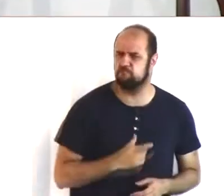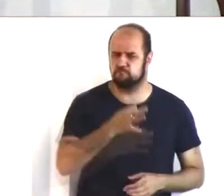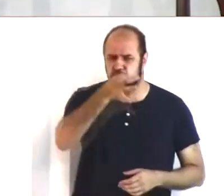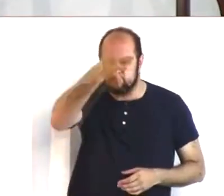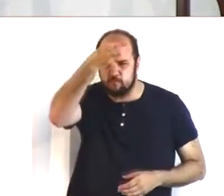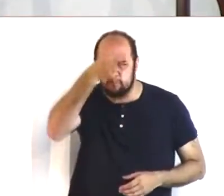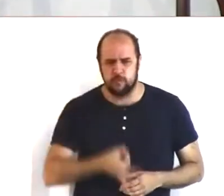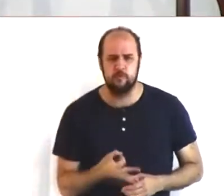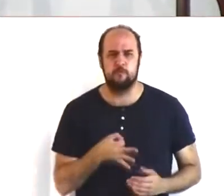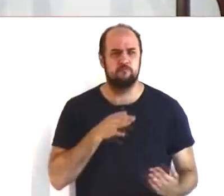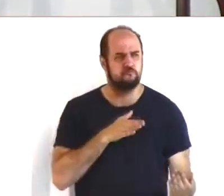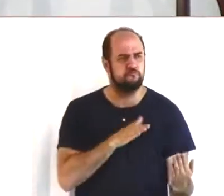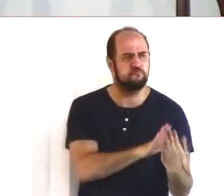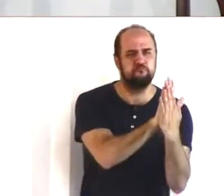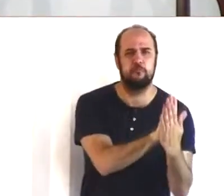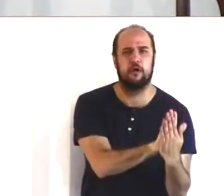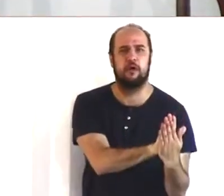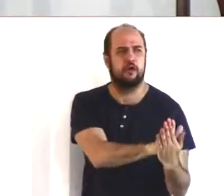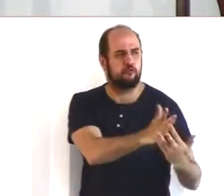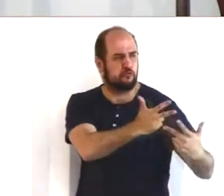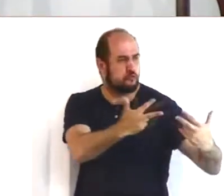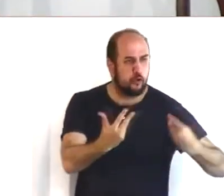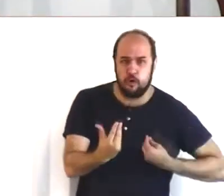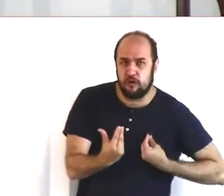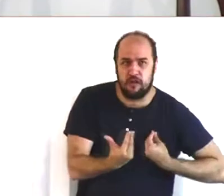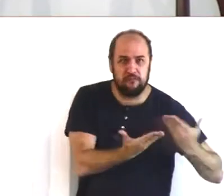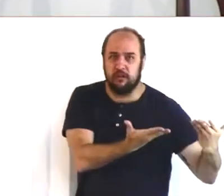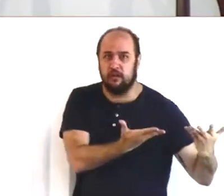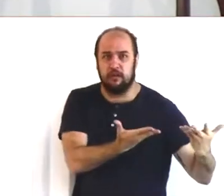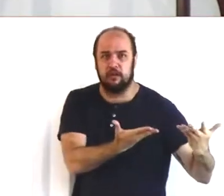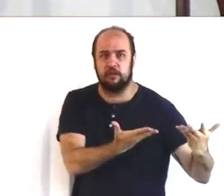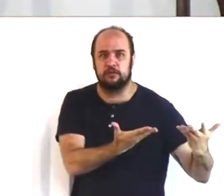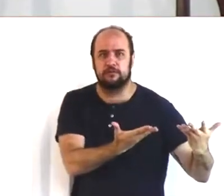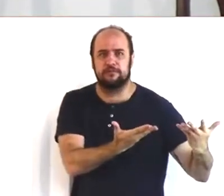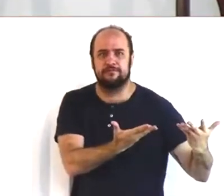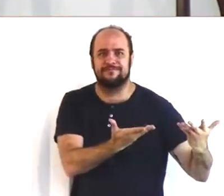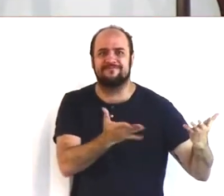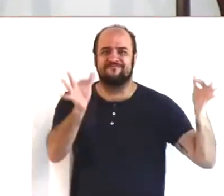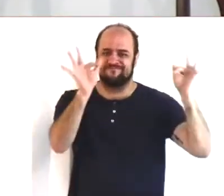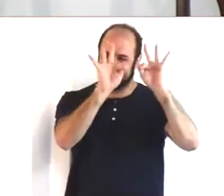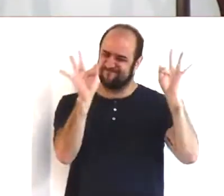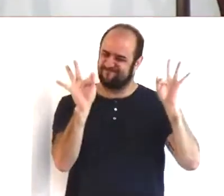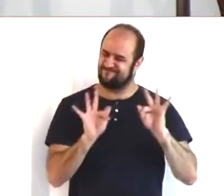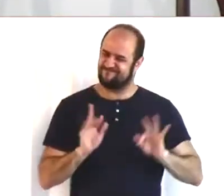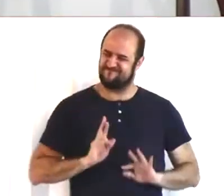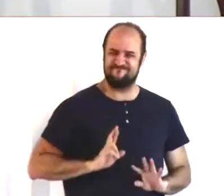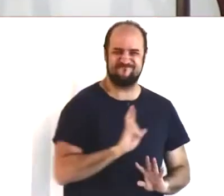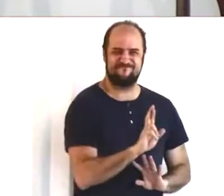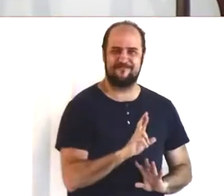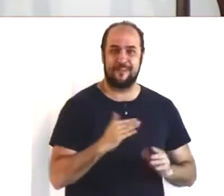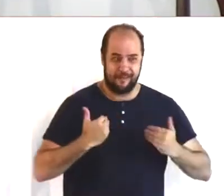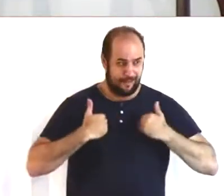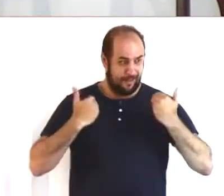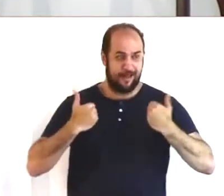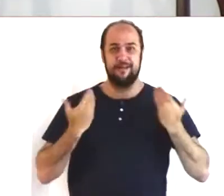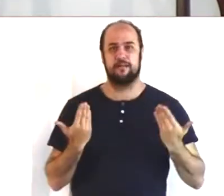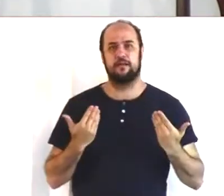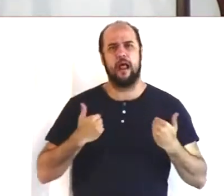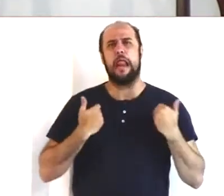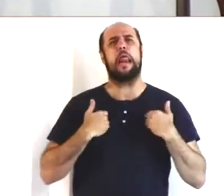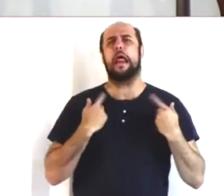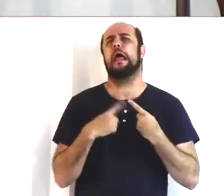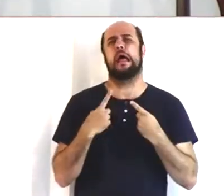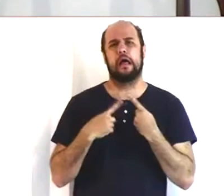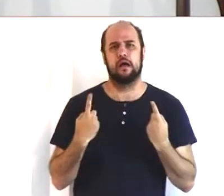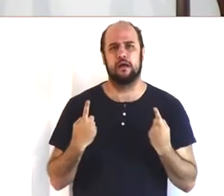correta frente às oscilações da vida é a alegria. A alegria por quê?